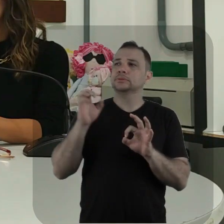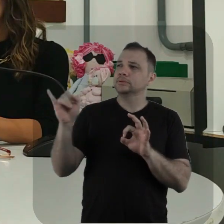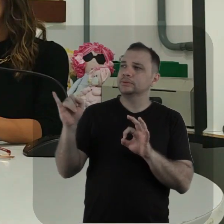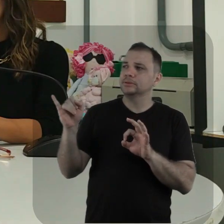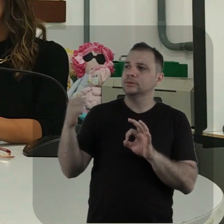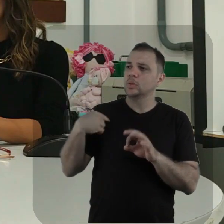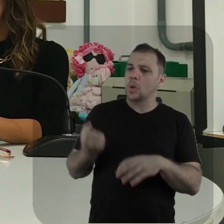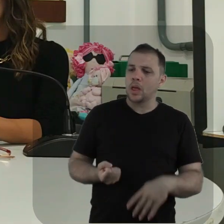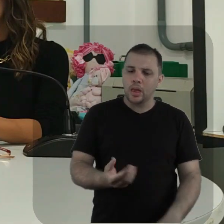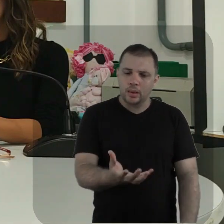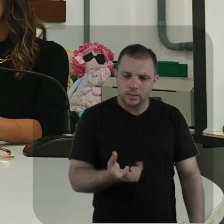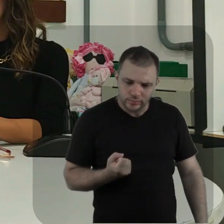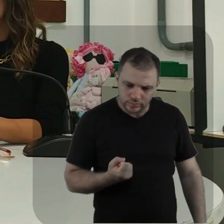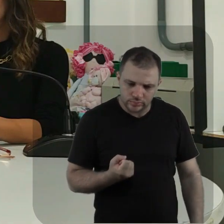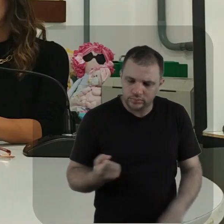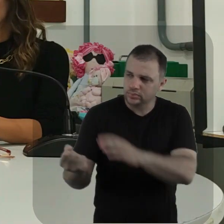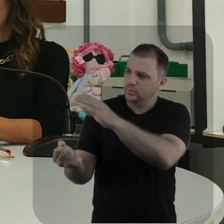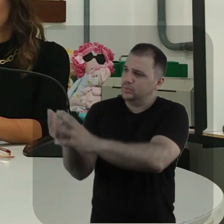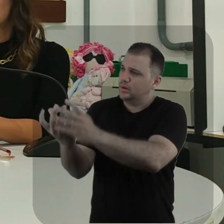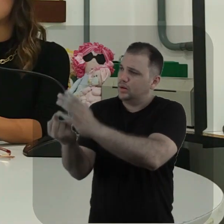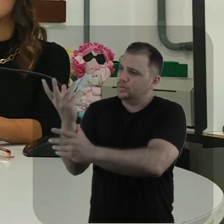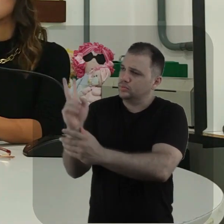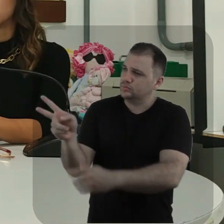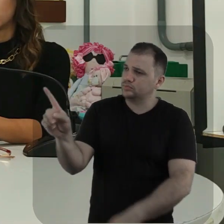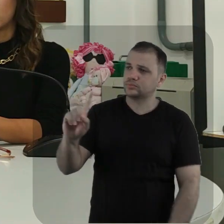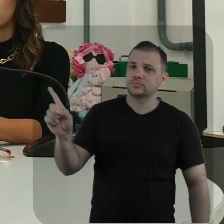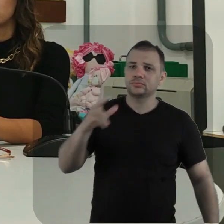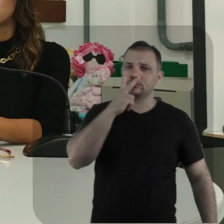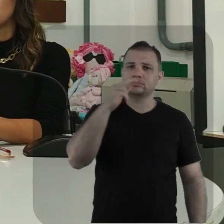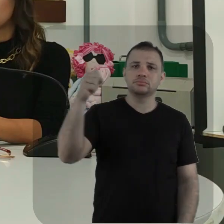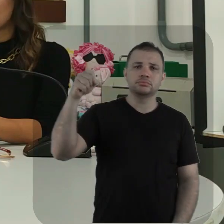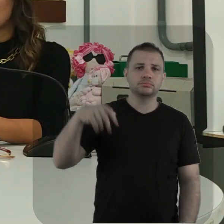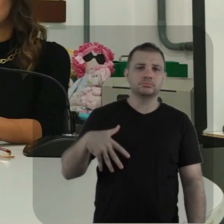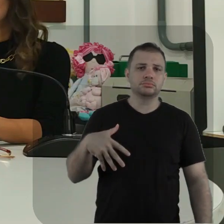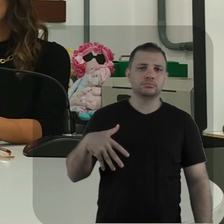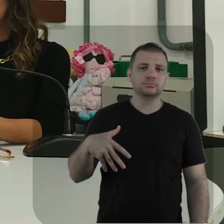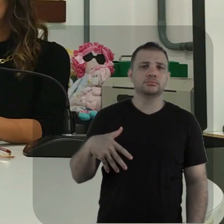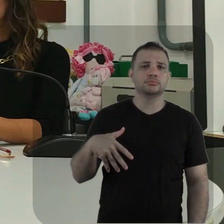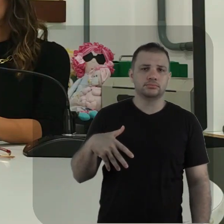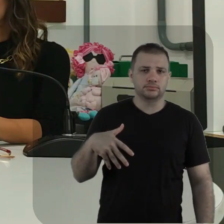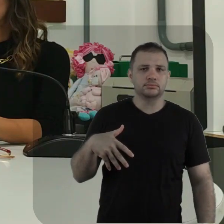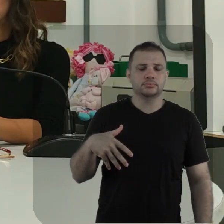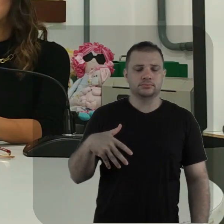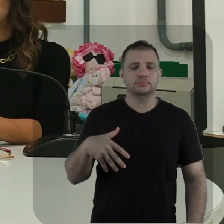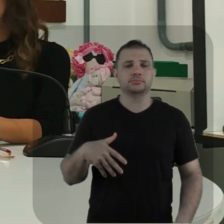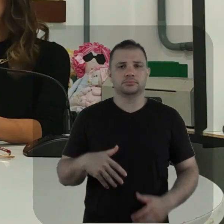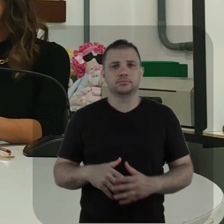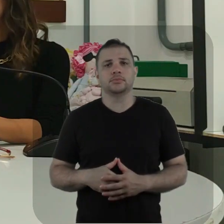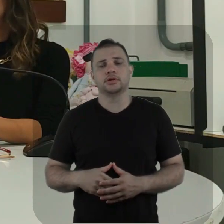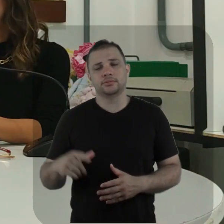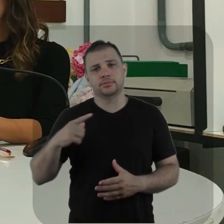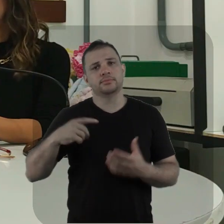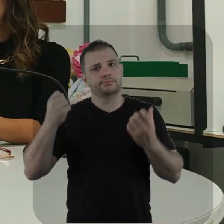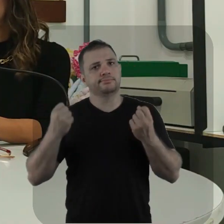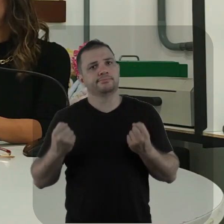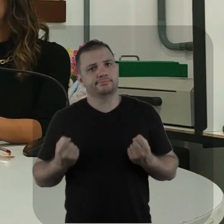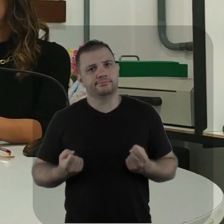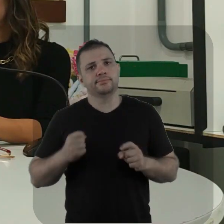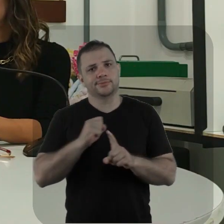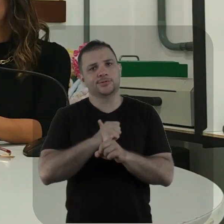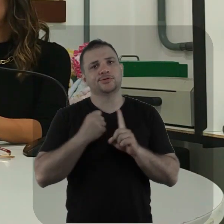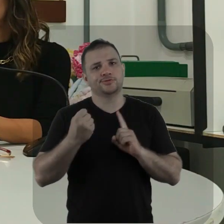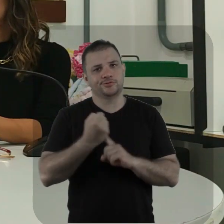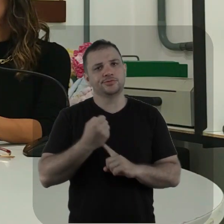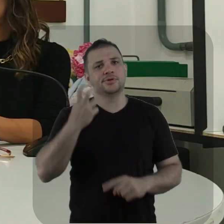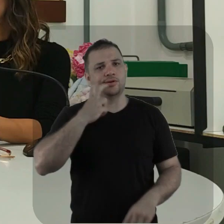atrela muito essa ideia, né, quando você passa a não fazer mais isso, a não produzir, né, você fica inútil. Então, né, tem